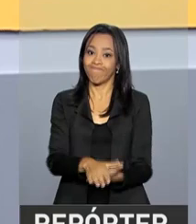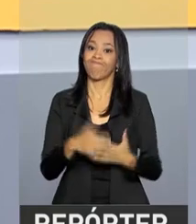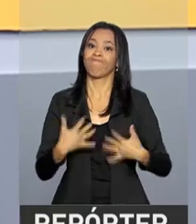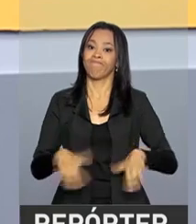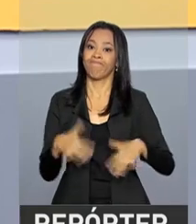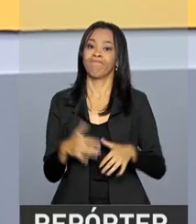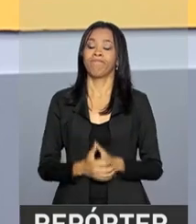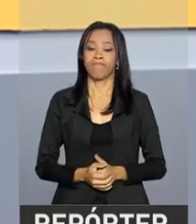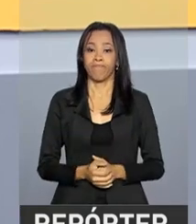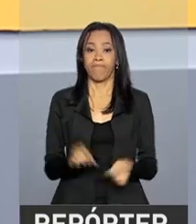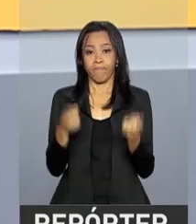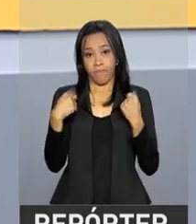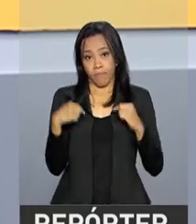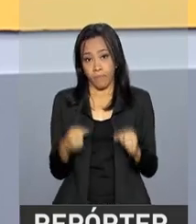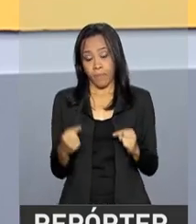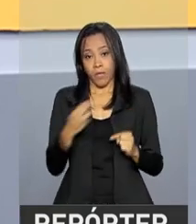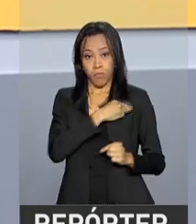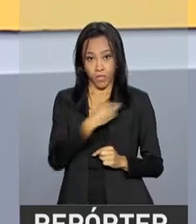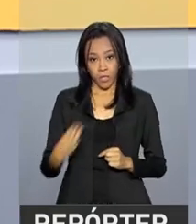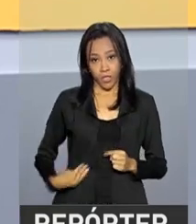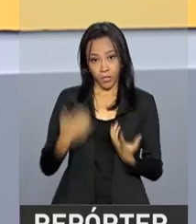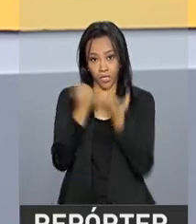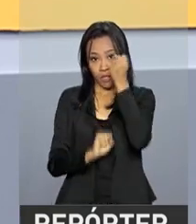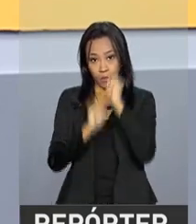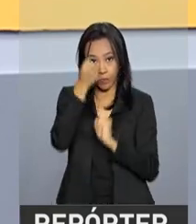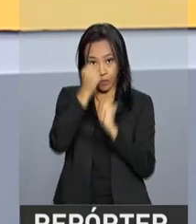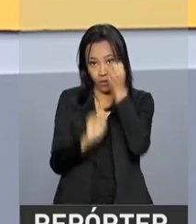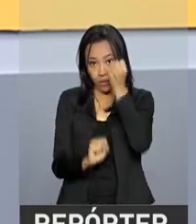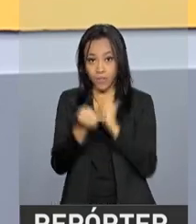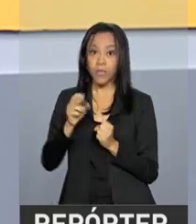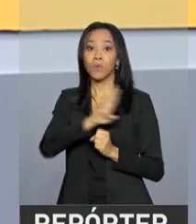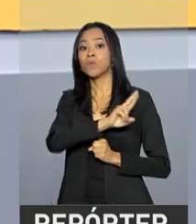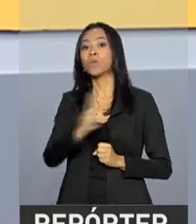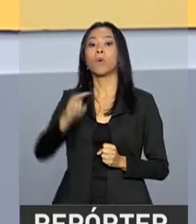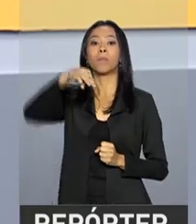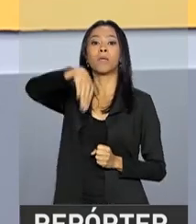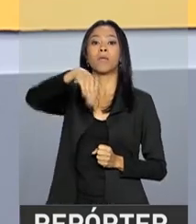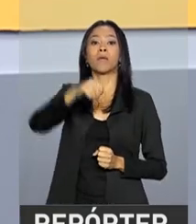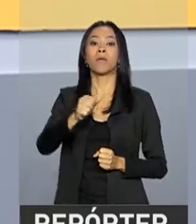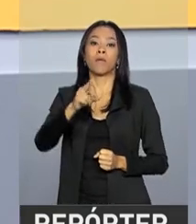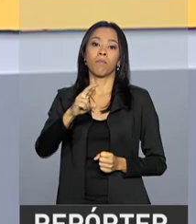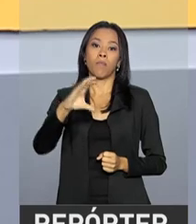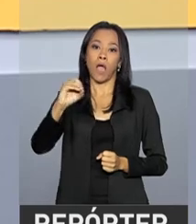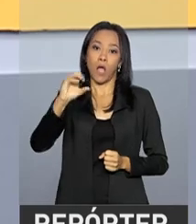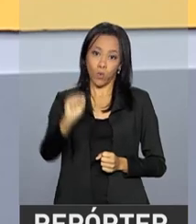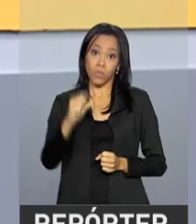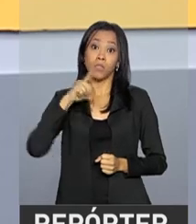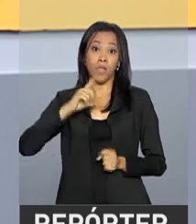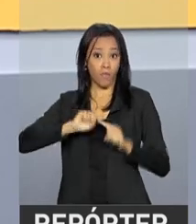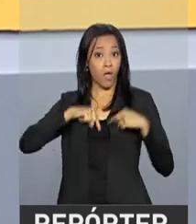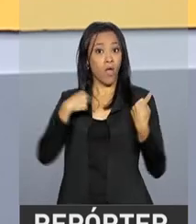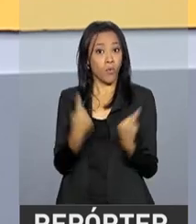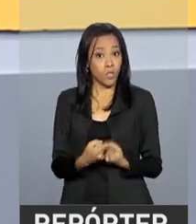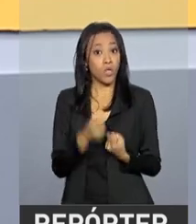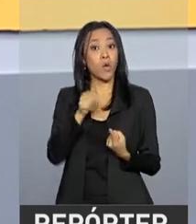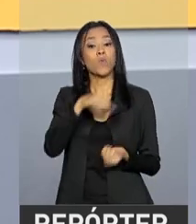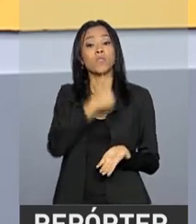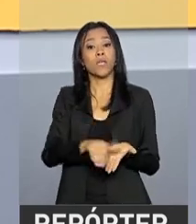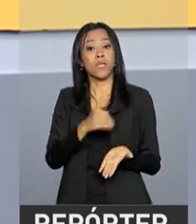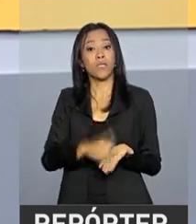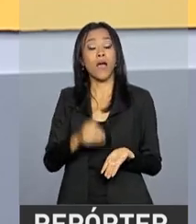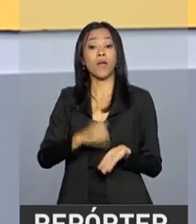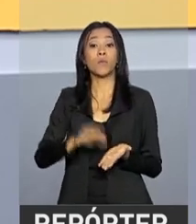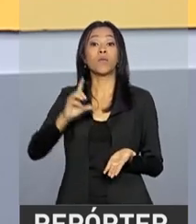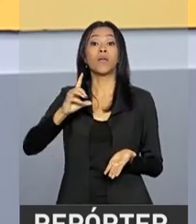o ministro da indústria comércio exterior e serviços marcos jorge se reuniu com o secretário de comércio americano em washington